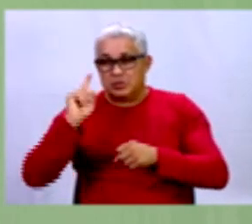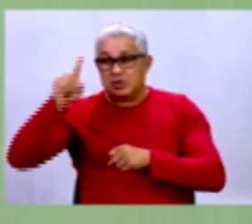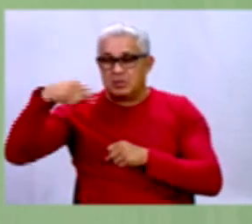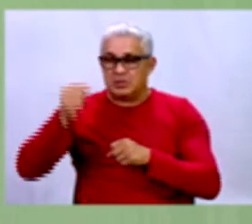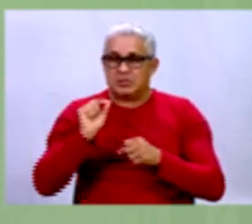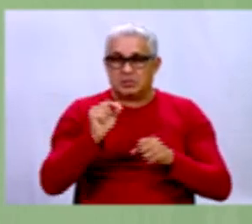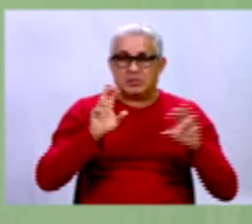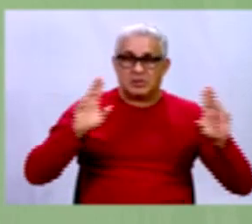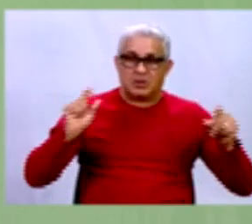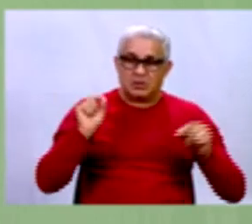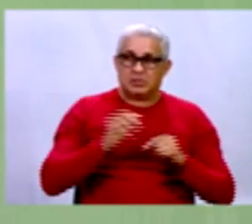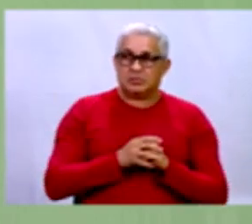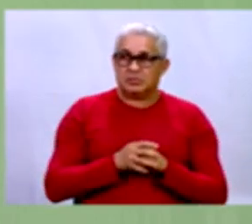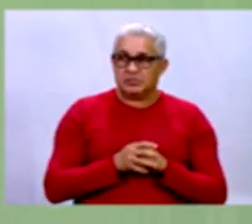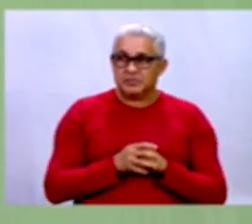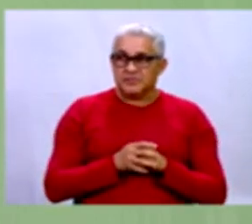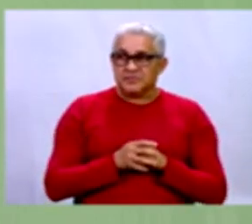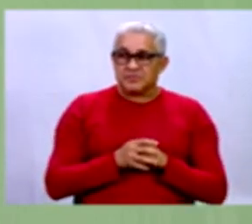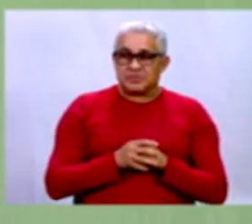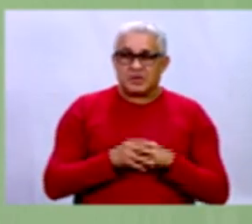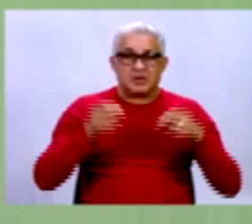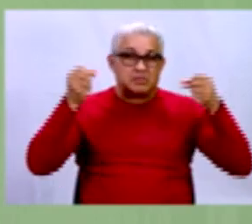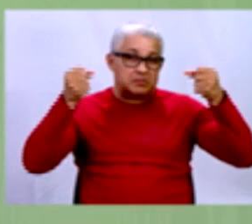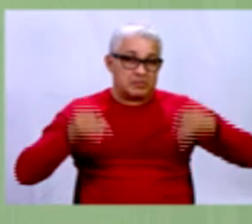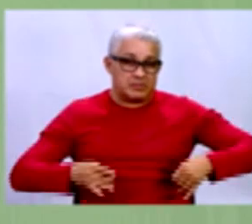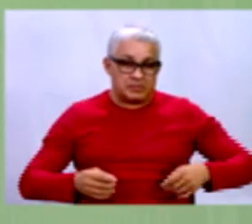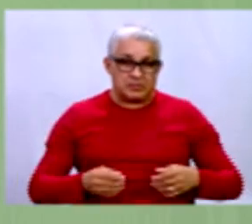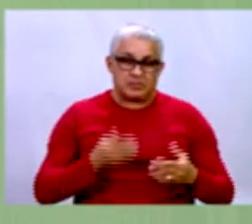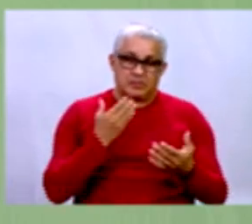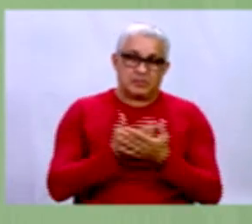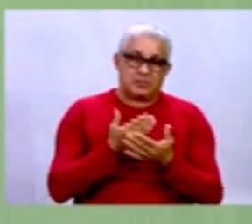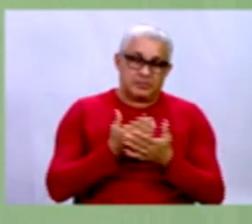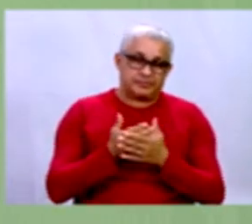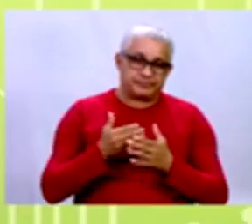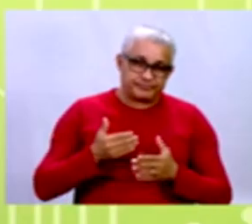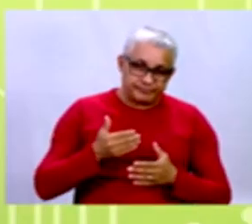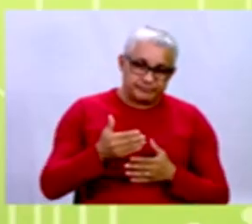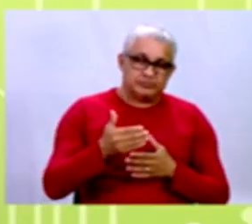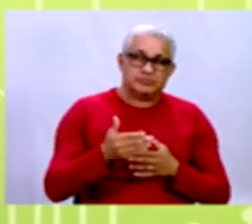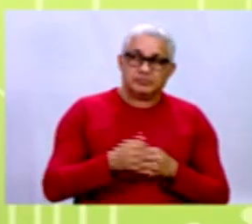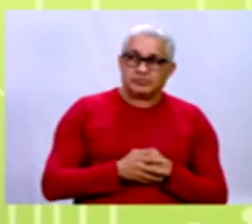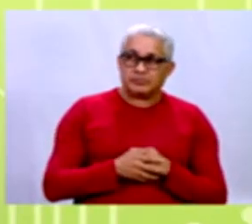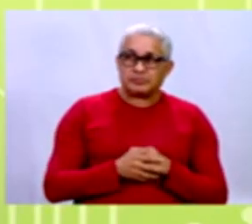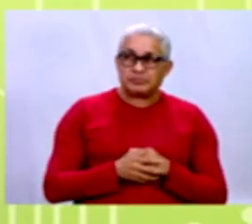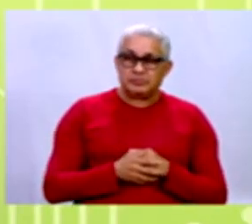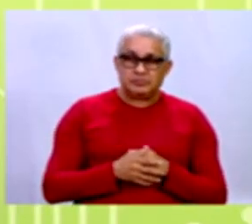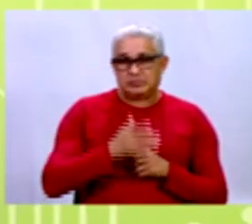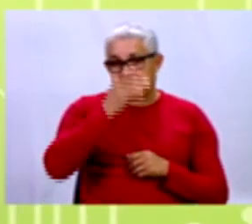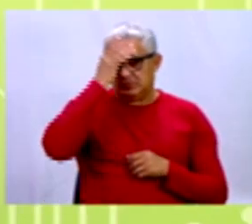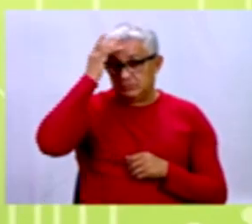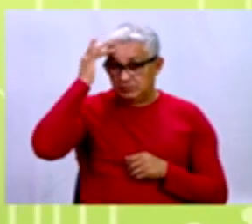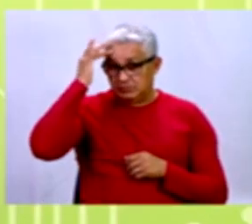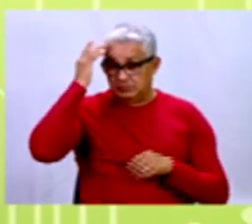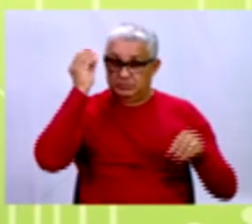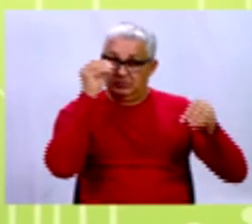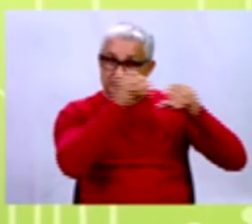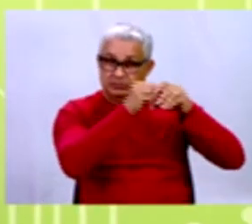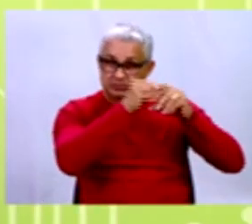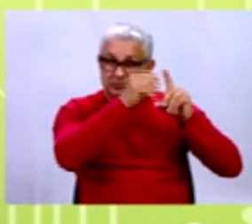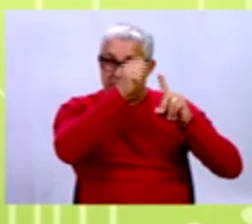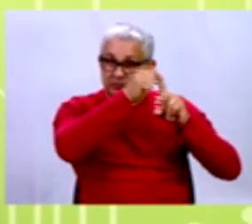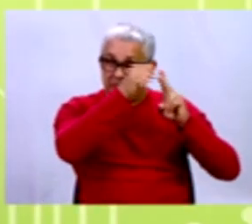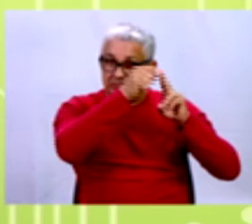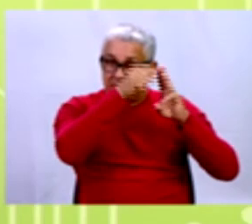Qual que é a diferença do que a gente explicou durante a nossa aula? Durante a nossa aula, a pessoa ela fazia depósitos